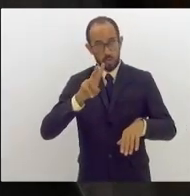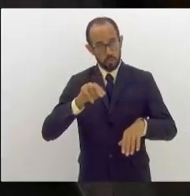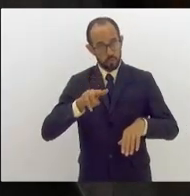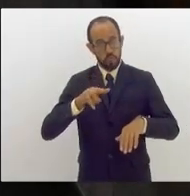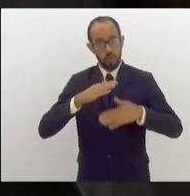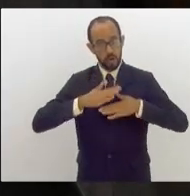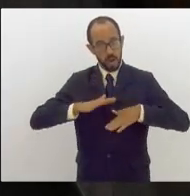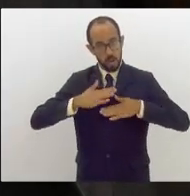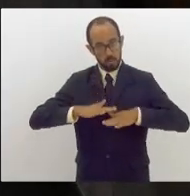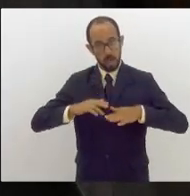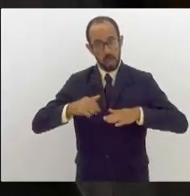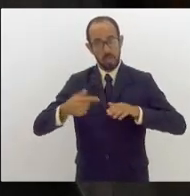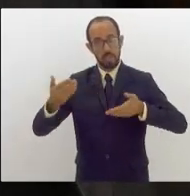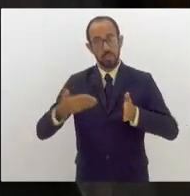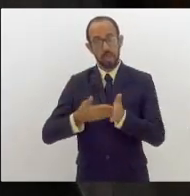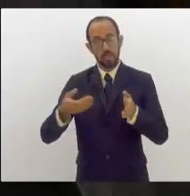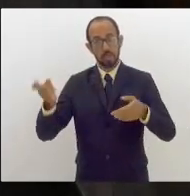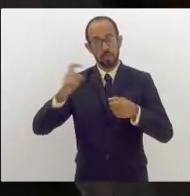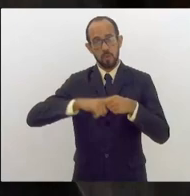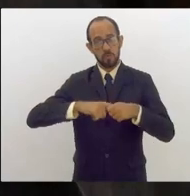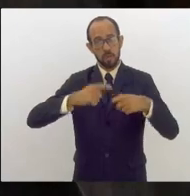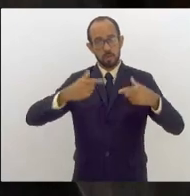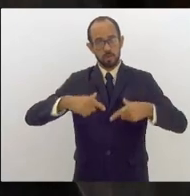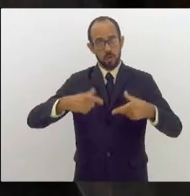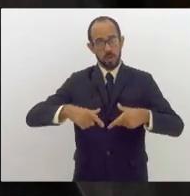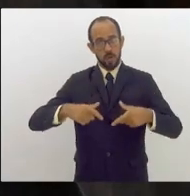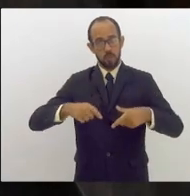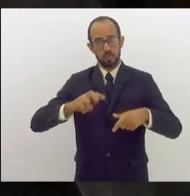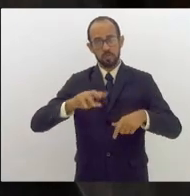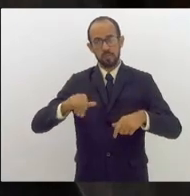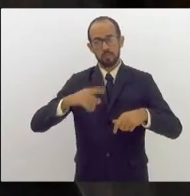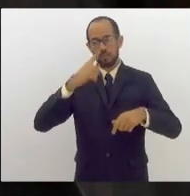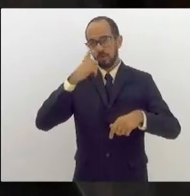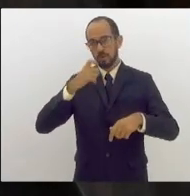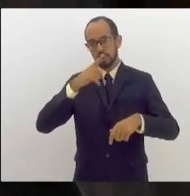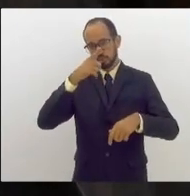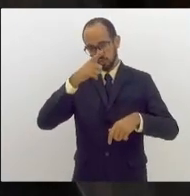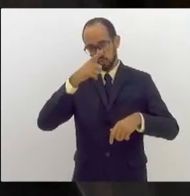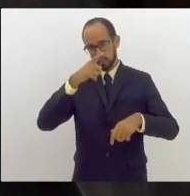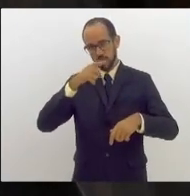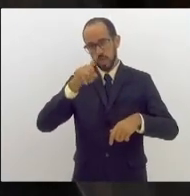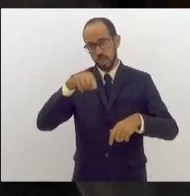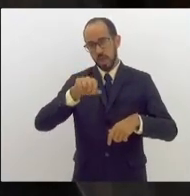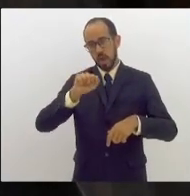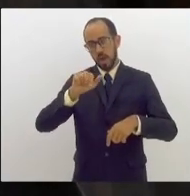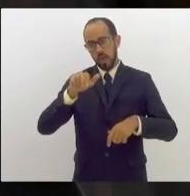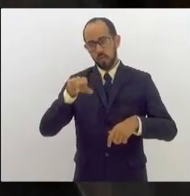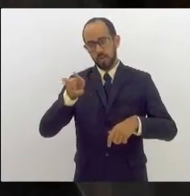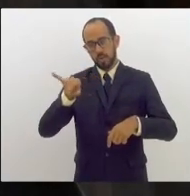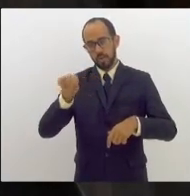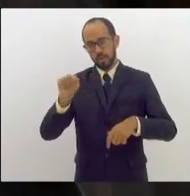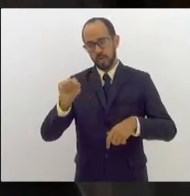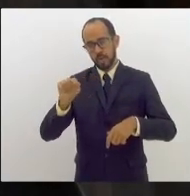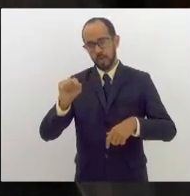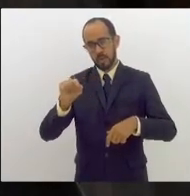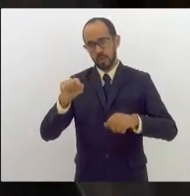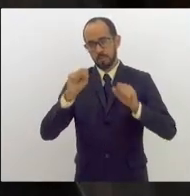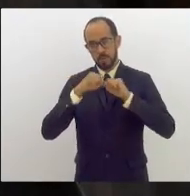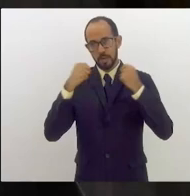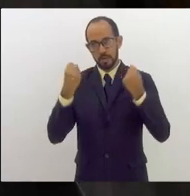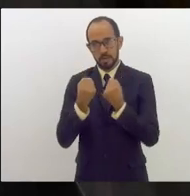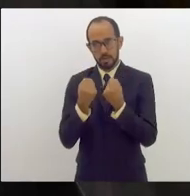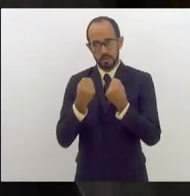devolver aquele espaço que se transformou num lixo que é a tal Aldeia Maracanã que deve ter índios